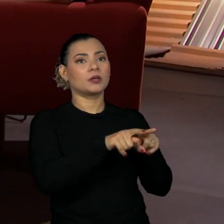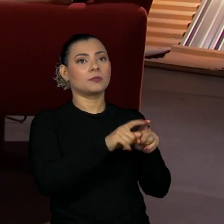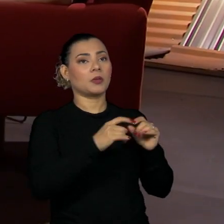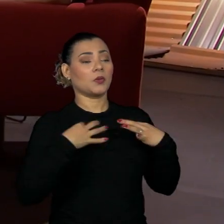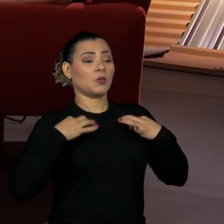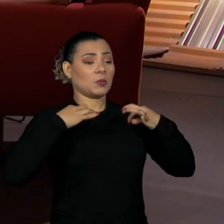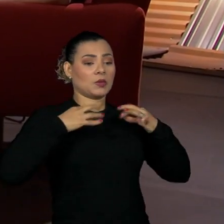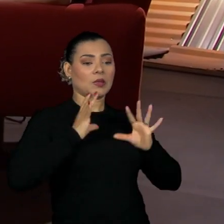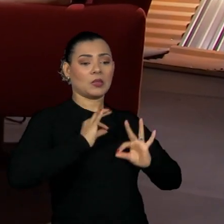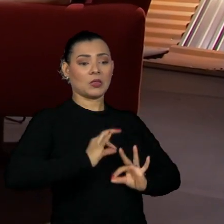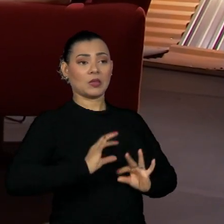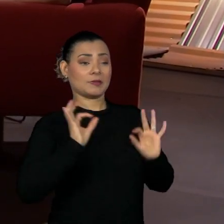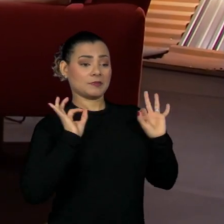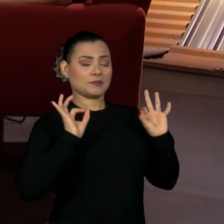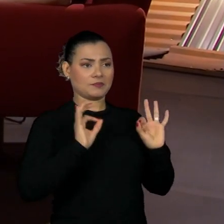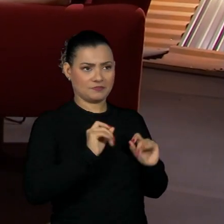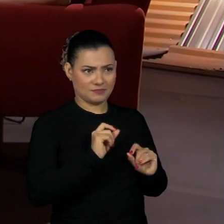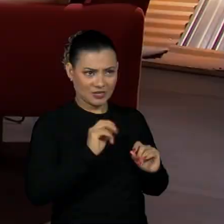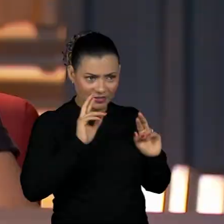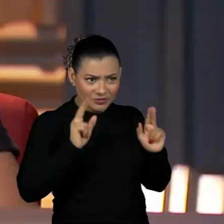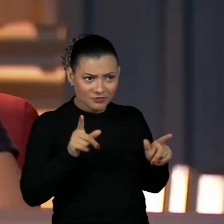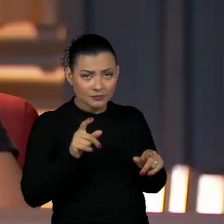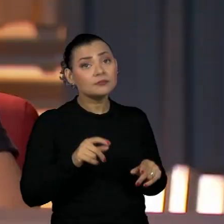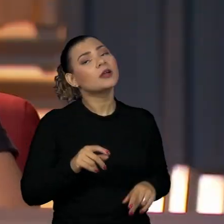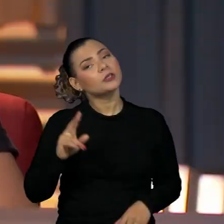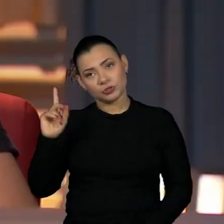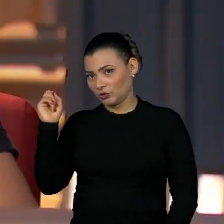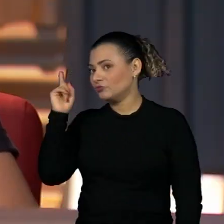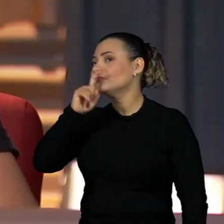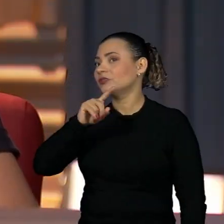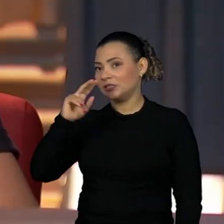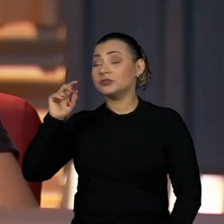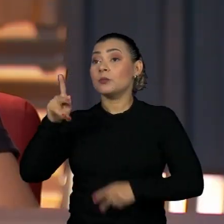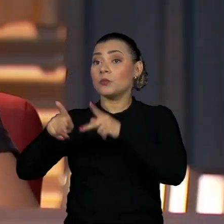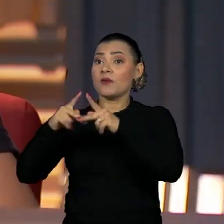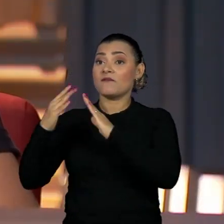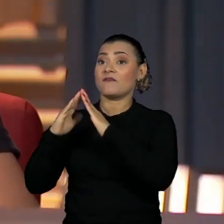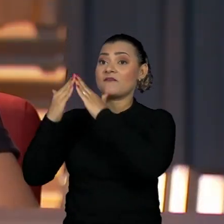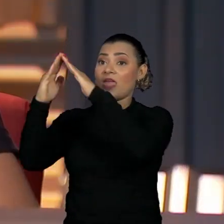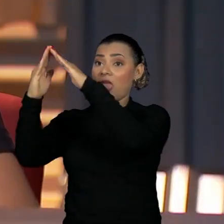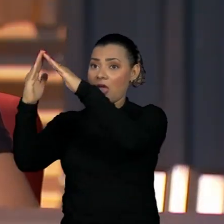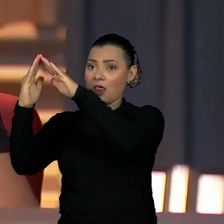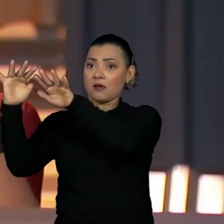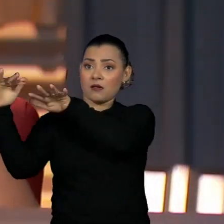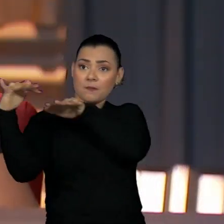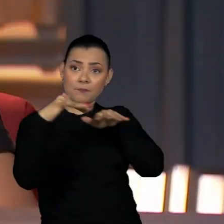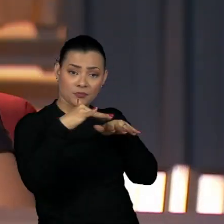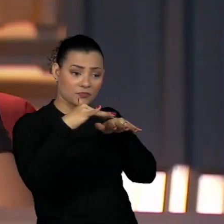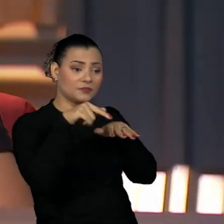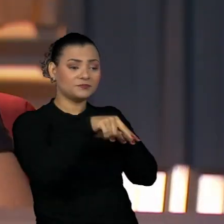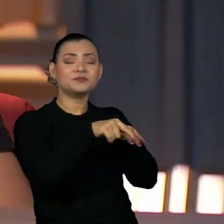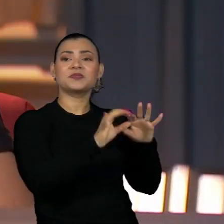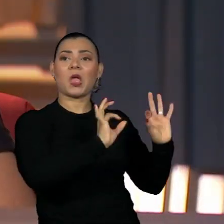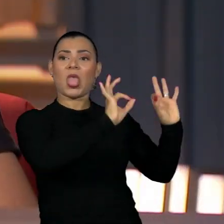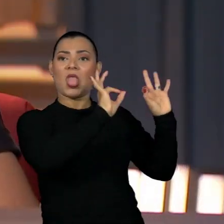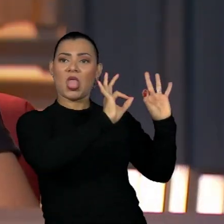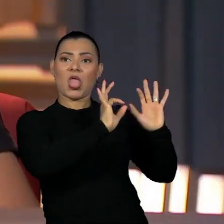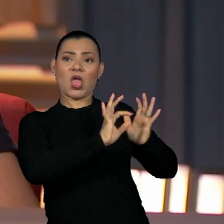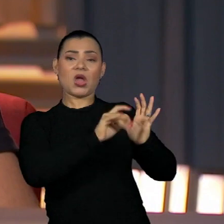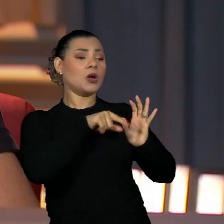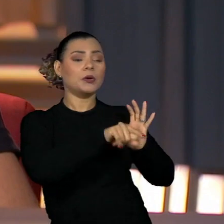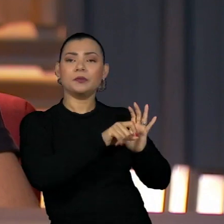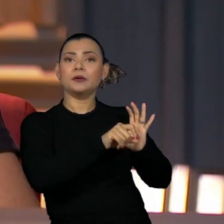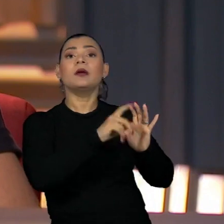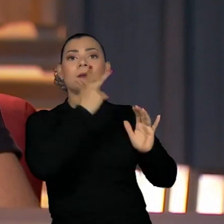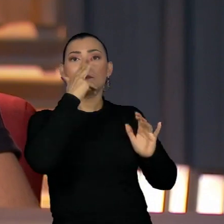coletinho? Difícil. Difícil. Porque eu acho que grande parte da história como um todo foram meio